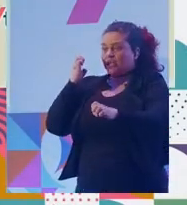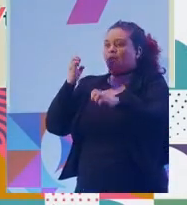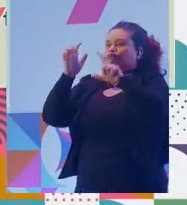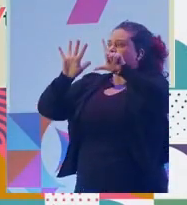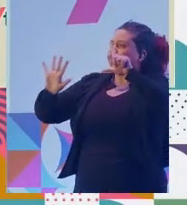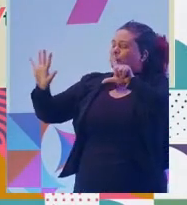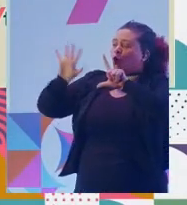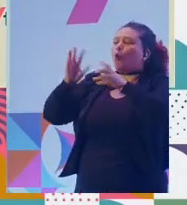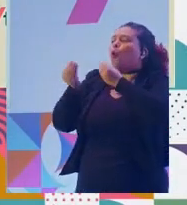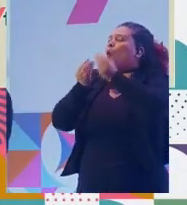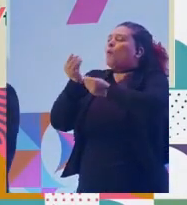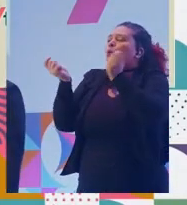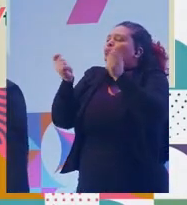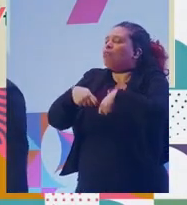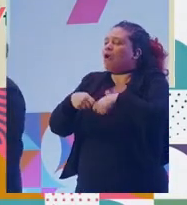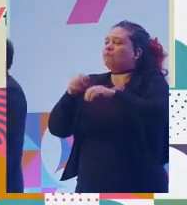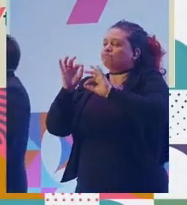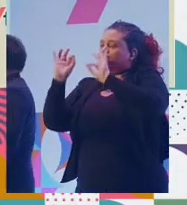domínio.